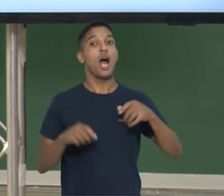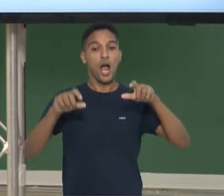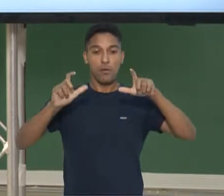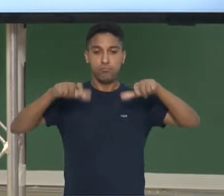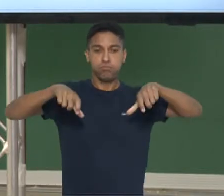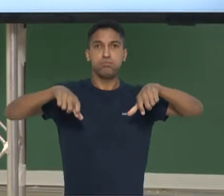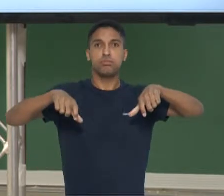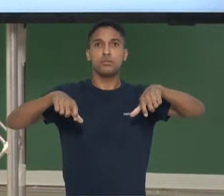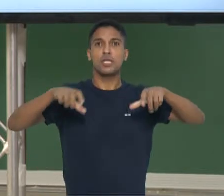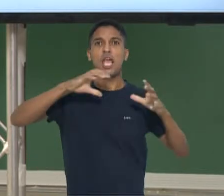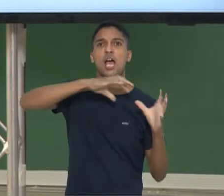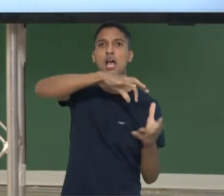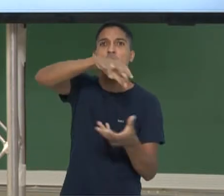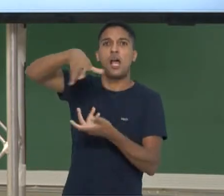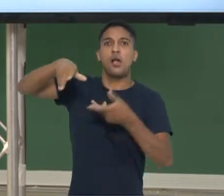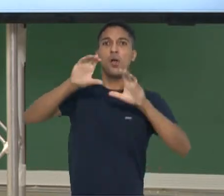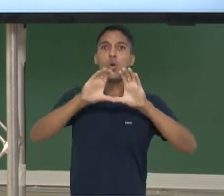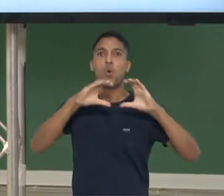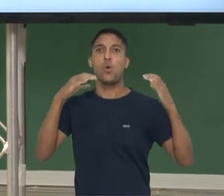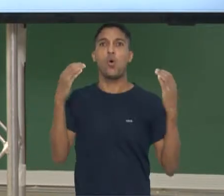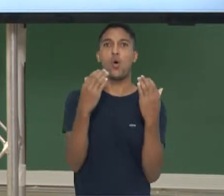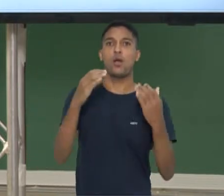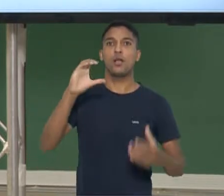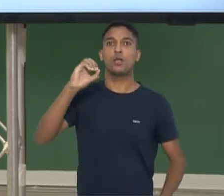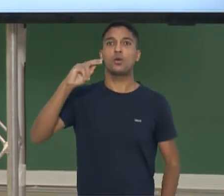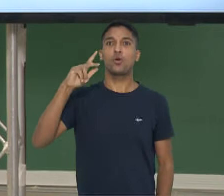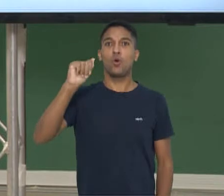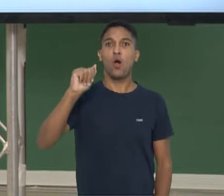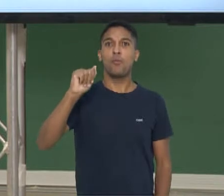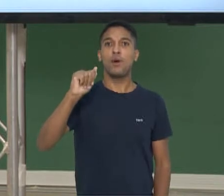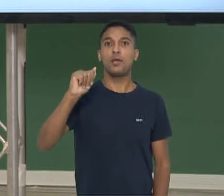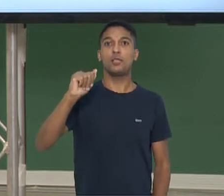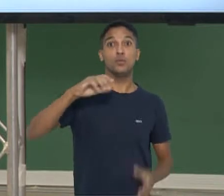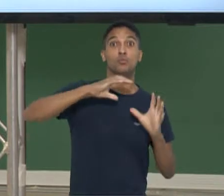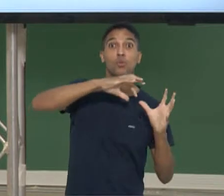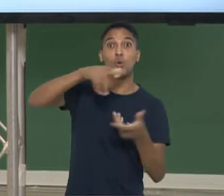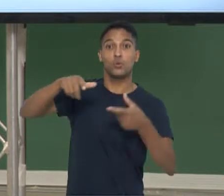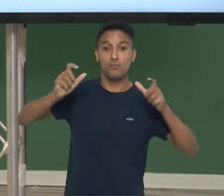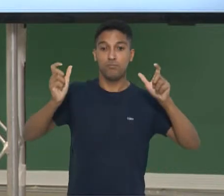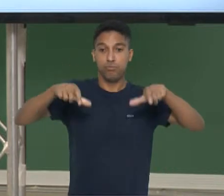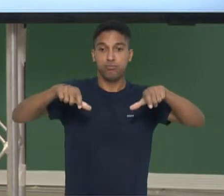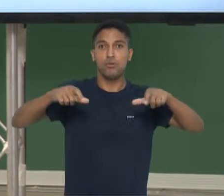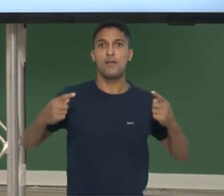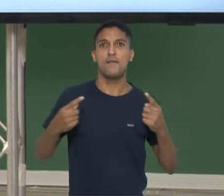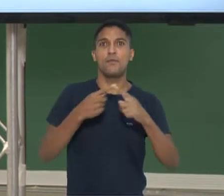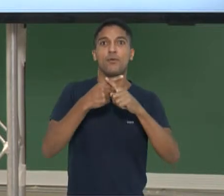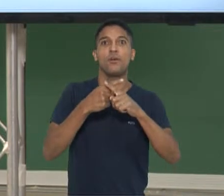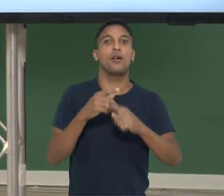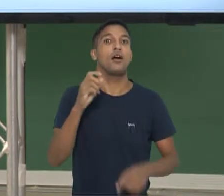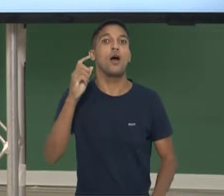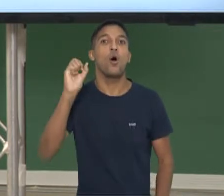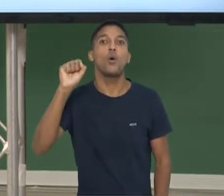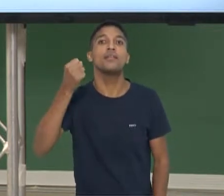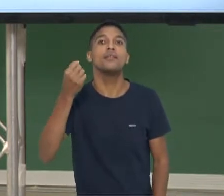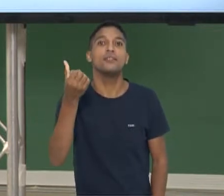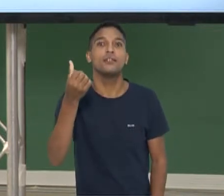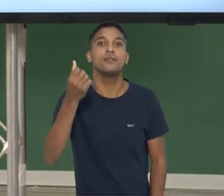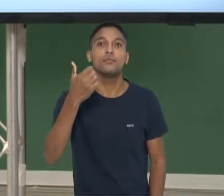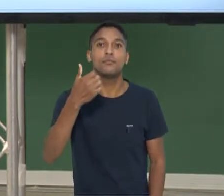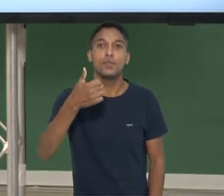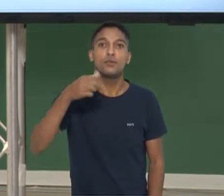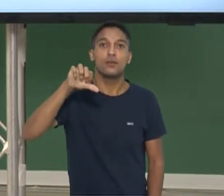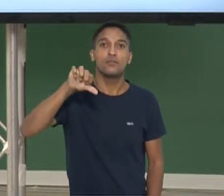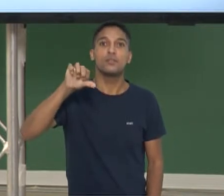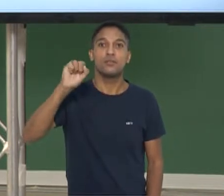né? A Copa do Mundo. No como los pecho frio. Mira como está grifado a